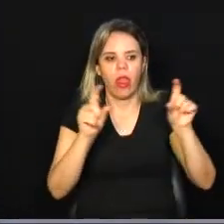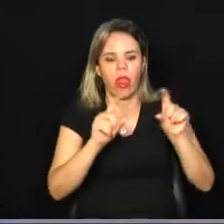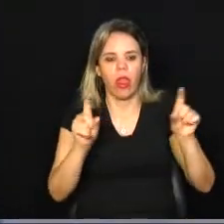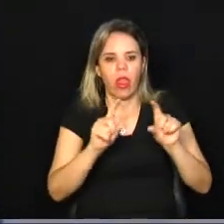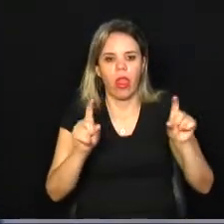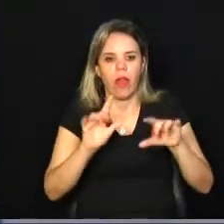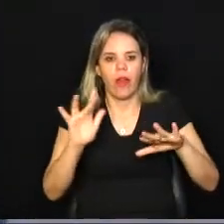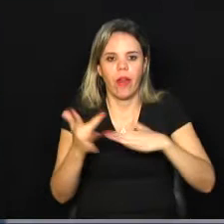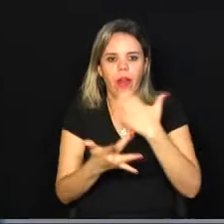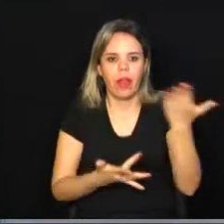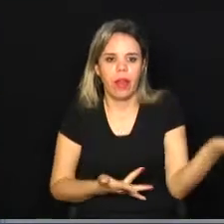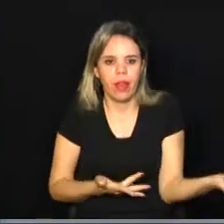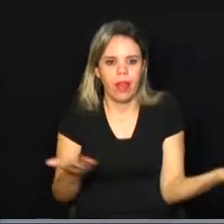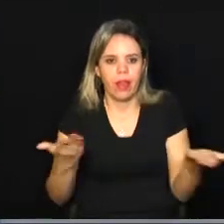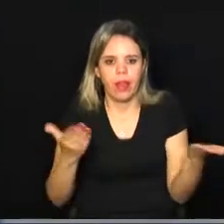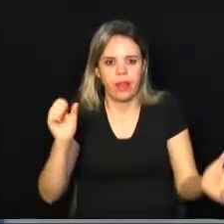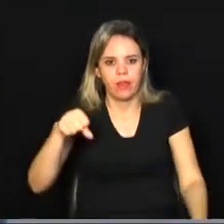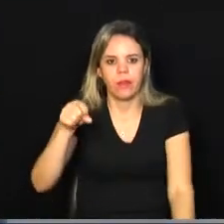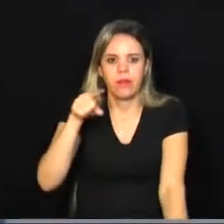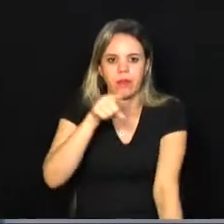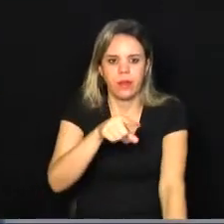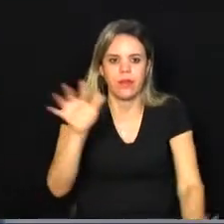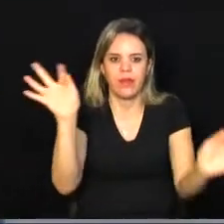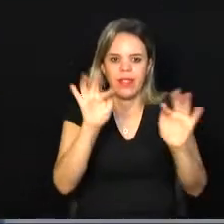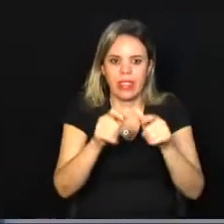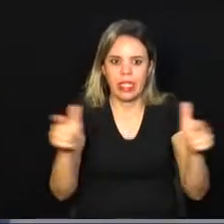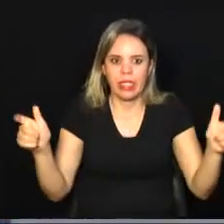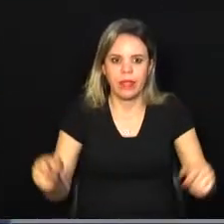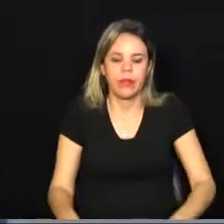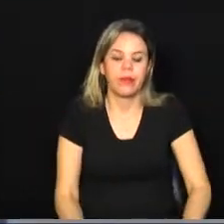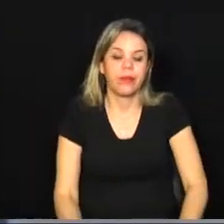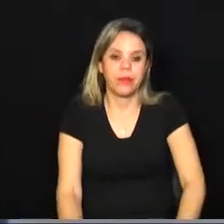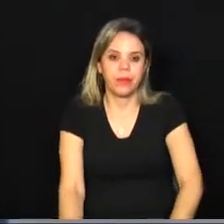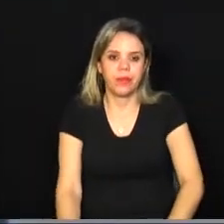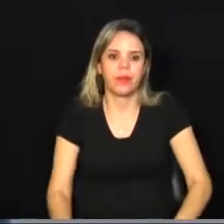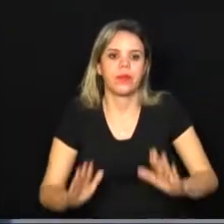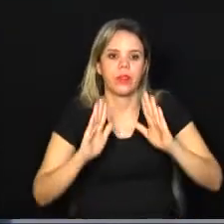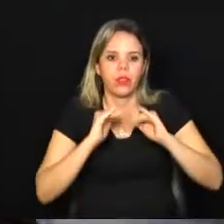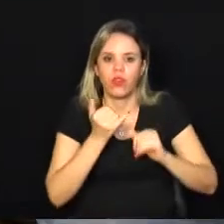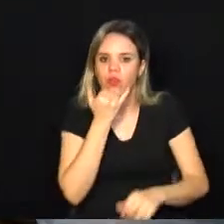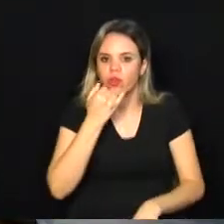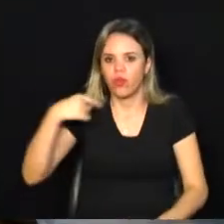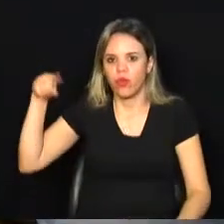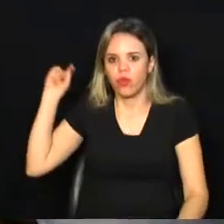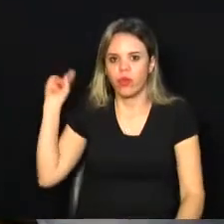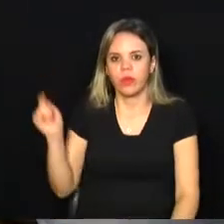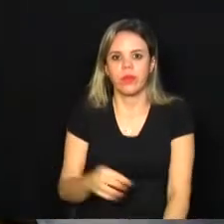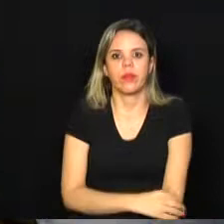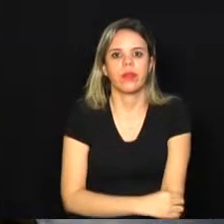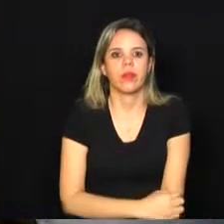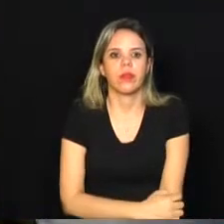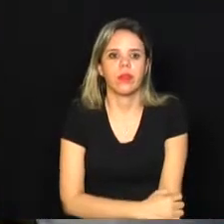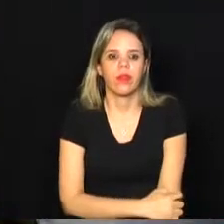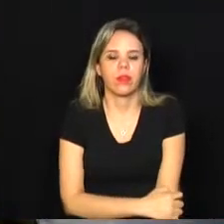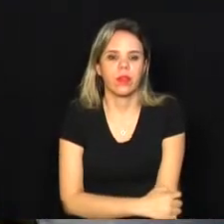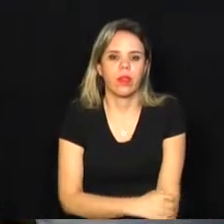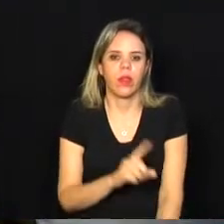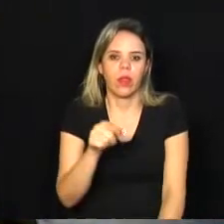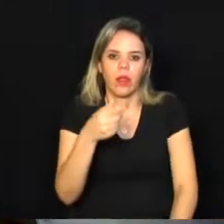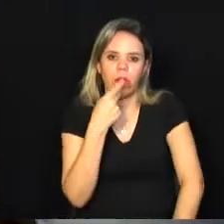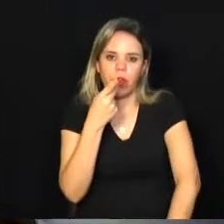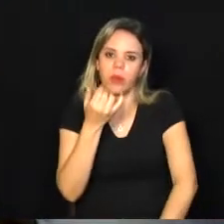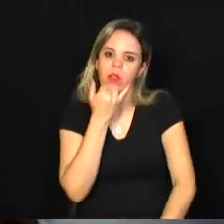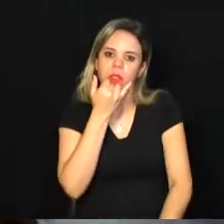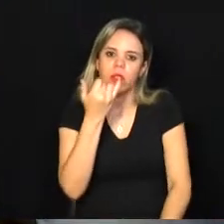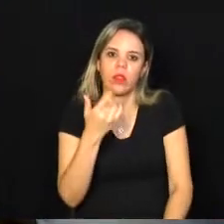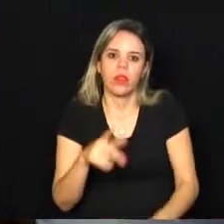redes sociais que agora sim ele está felizão. E ele pediu Então a gente desculpas na época, né, Larissa? Depois ele retornou, ele pediu